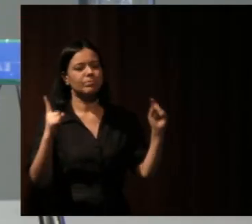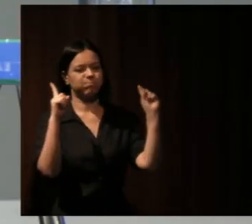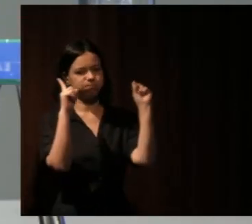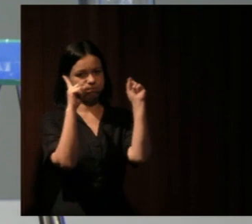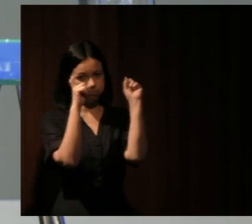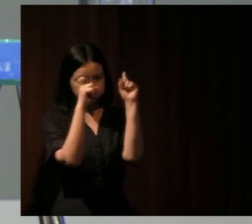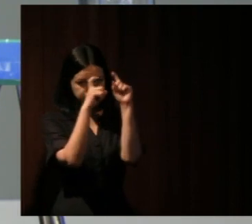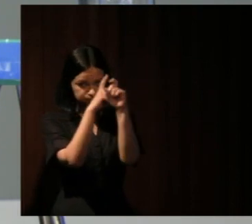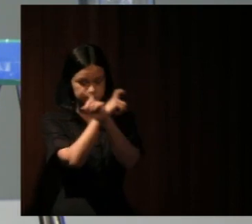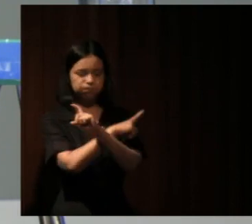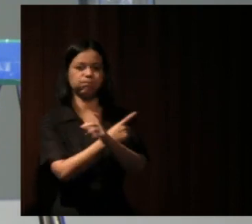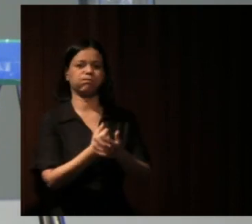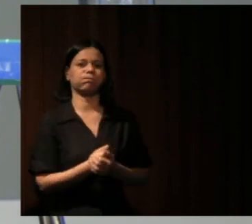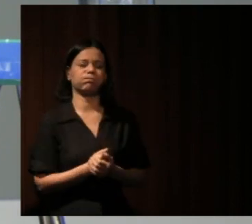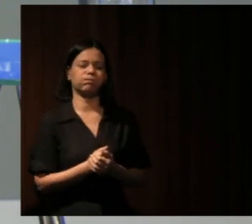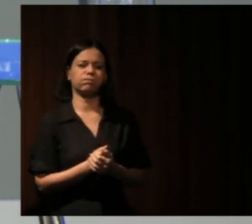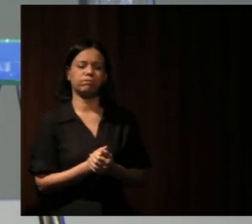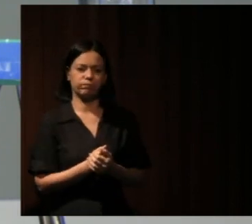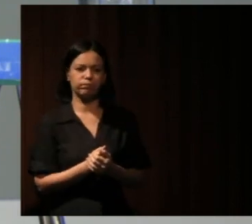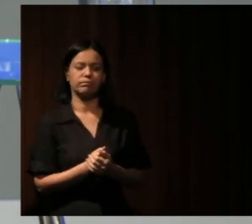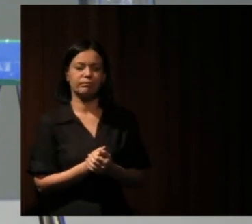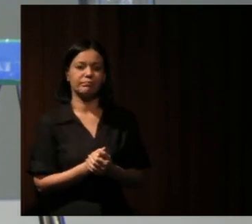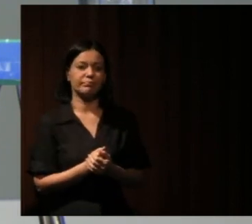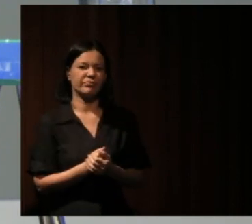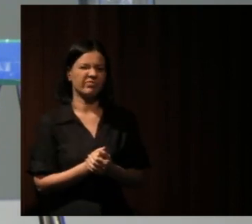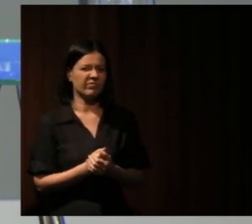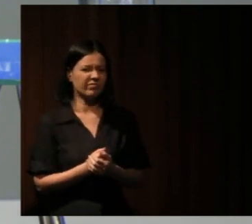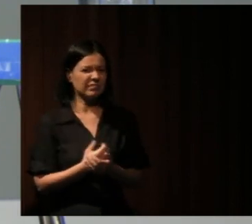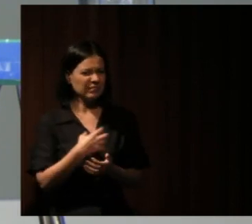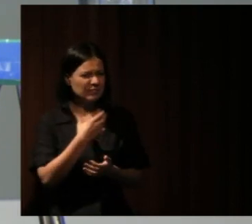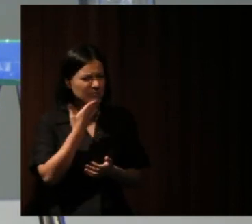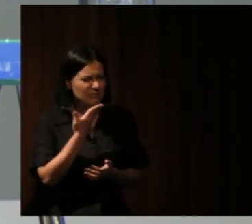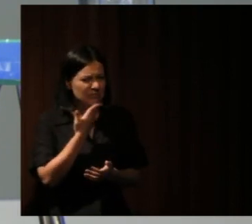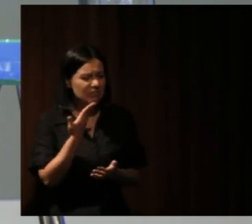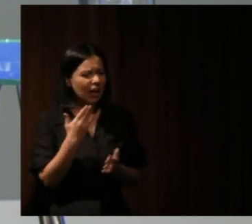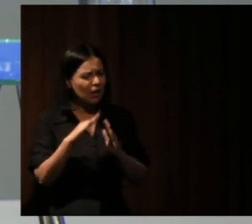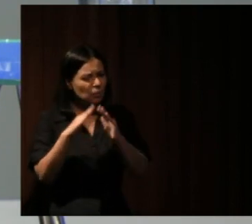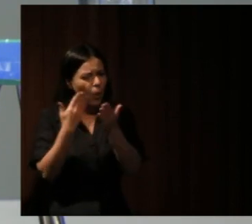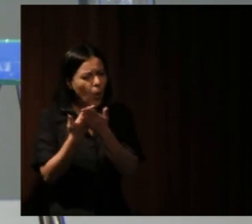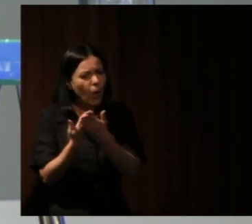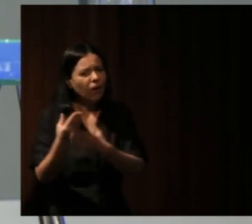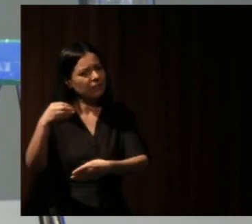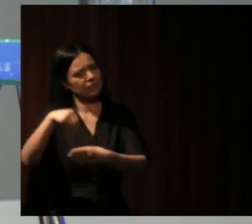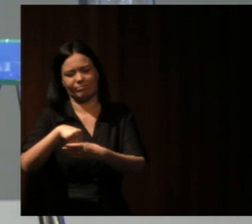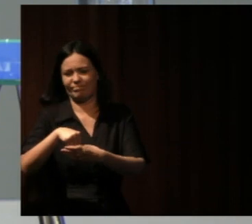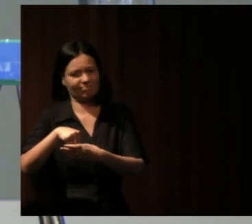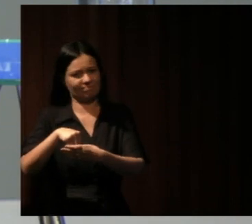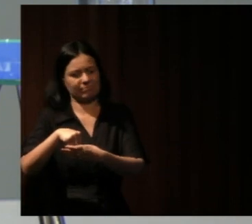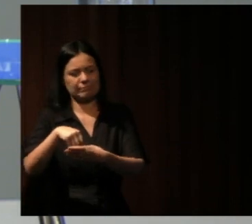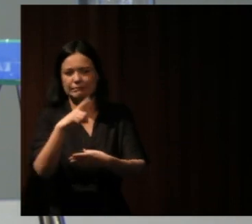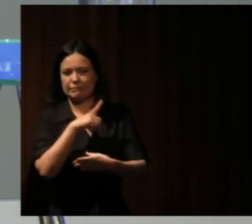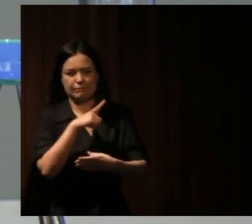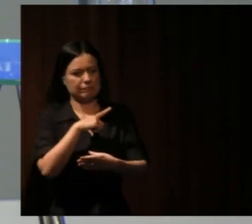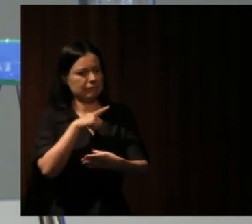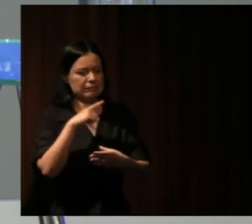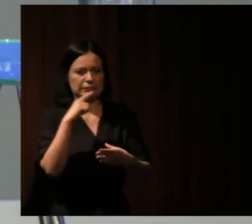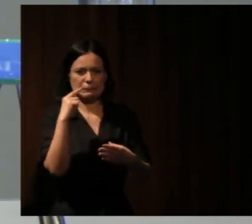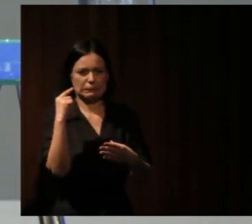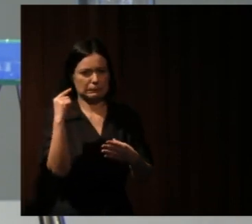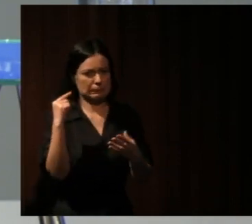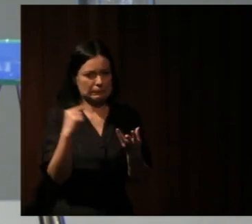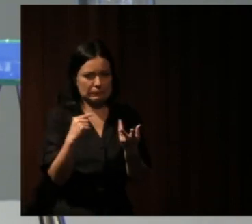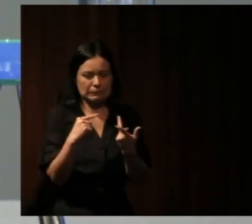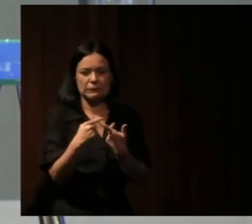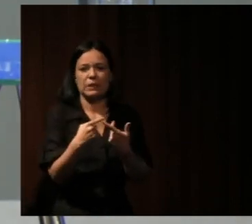assim Sim já faz tempo também que a gente não tem facilidade de est na rotina das escolas por uma série de fatores né a equipe